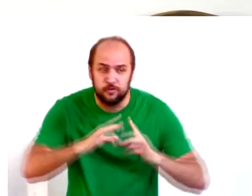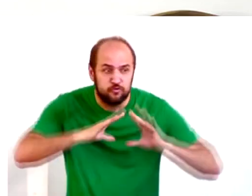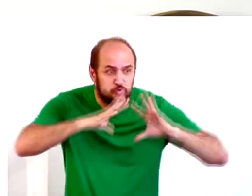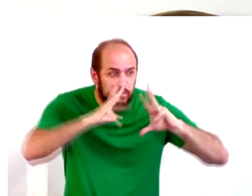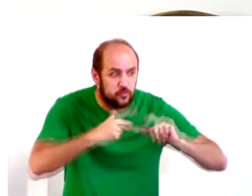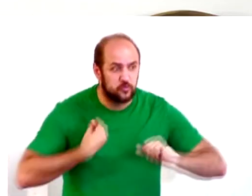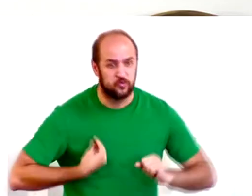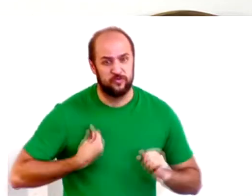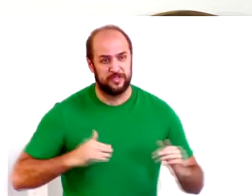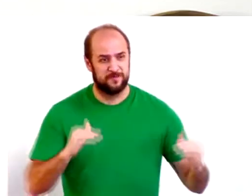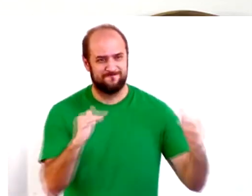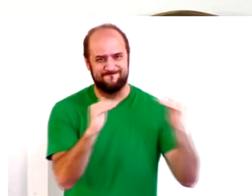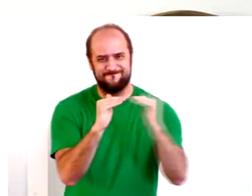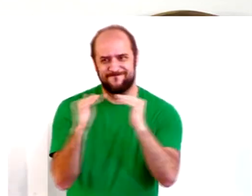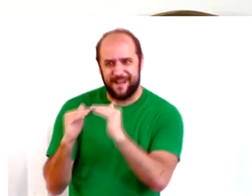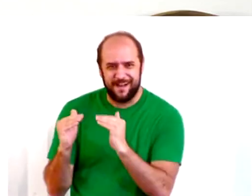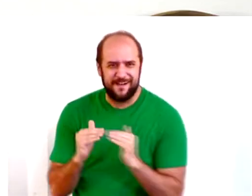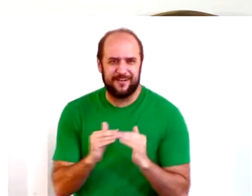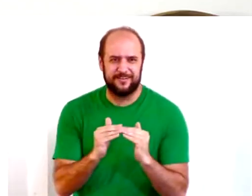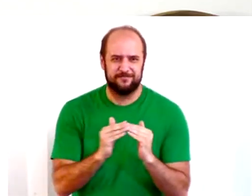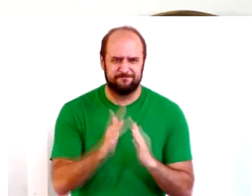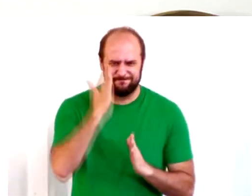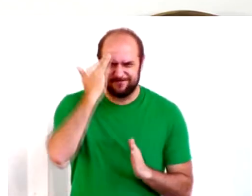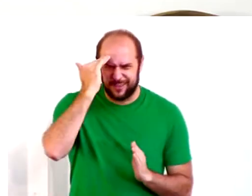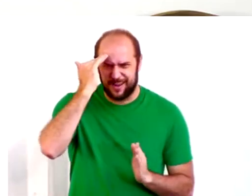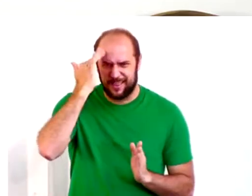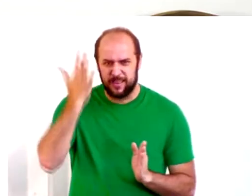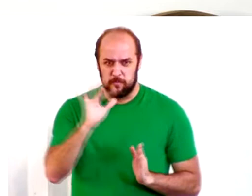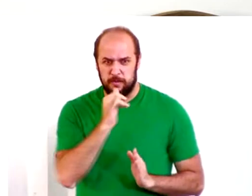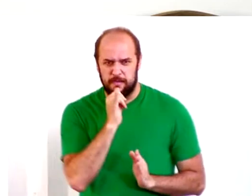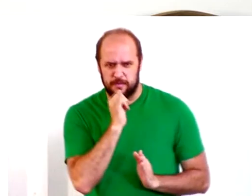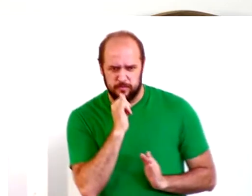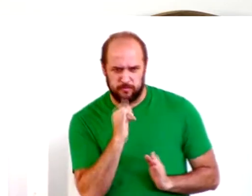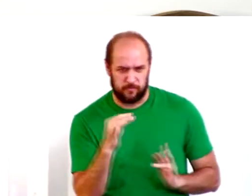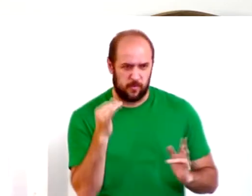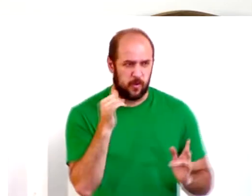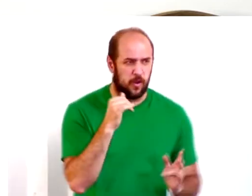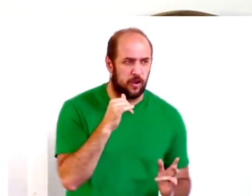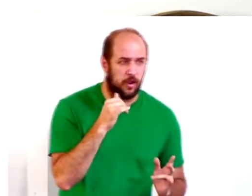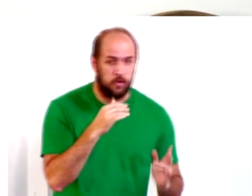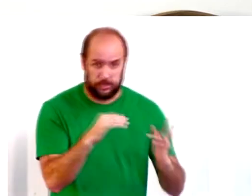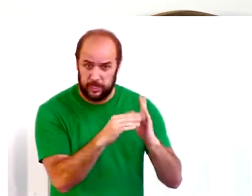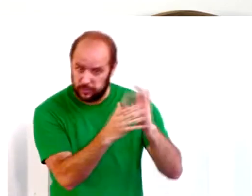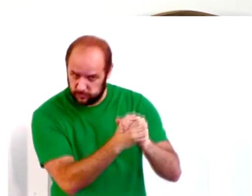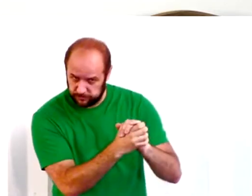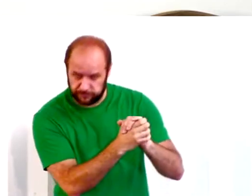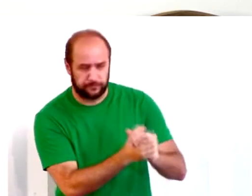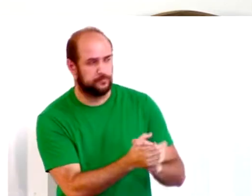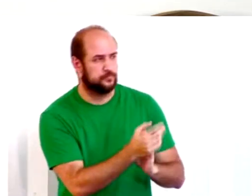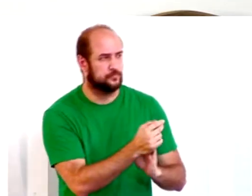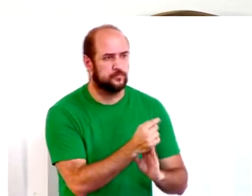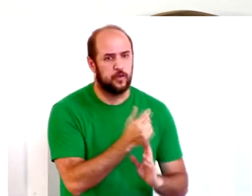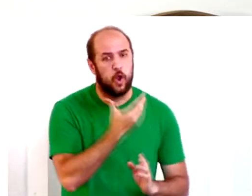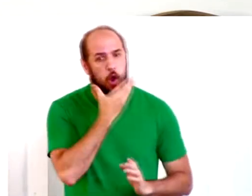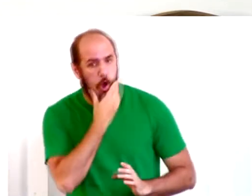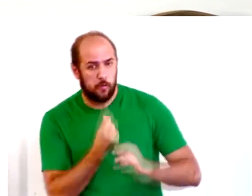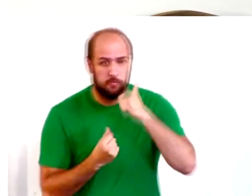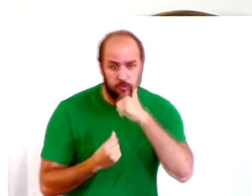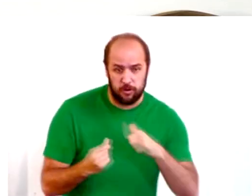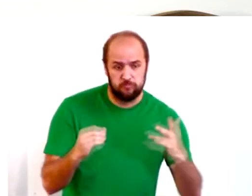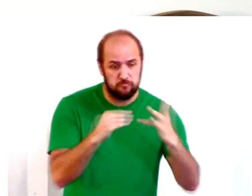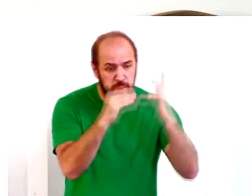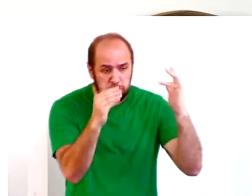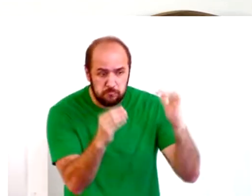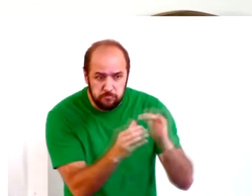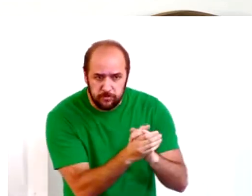muitos acordos. Por exemplo, o acordo do casamento. Quando a gente firma um acordo com o nosso cônjuge, a gente firma o acordo